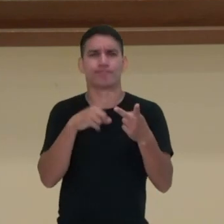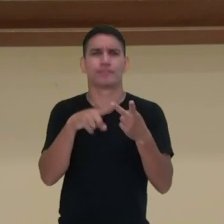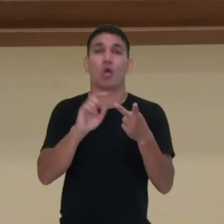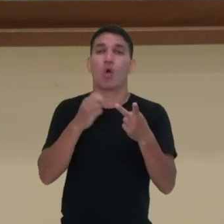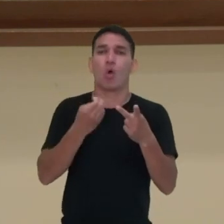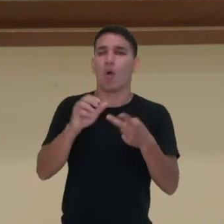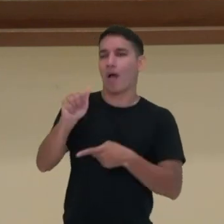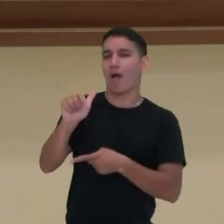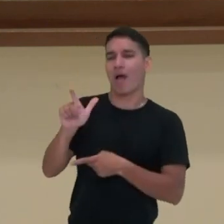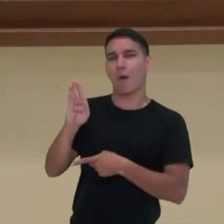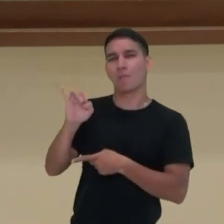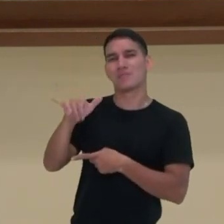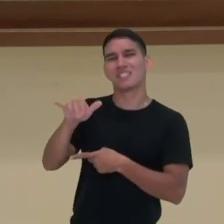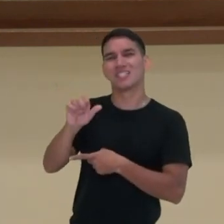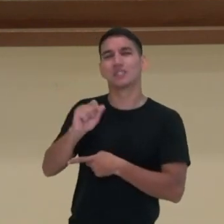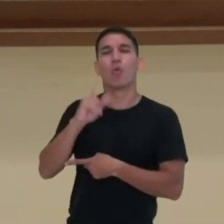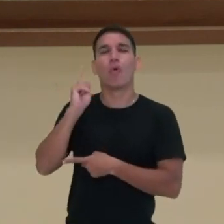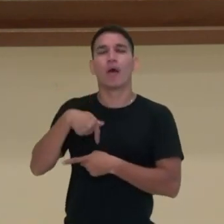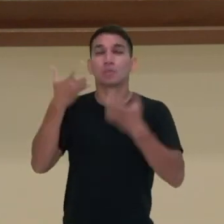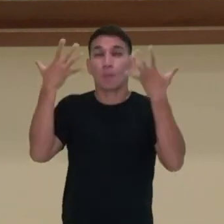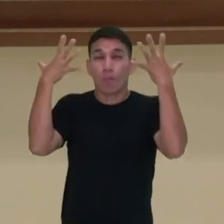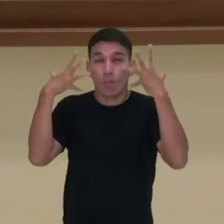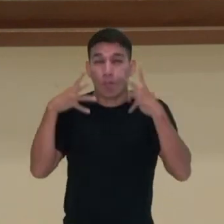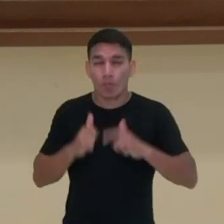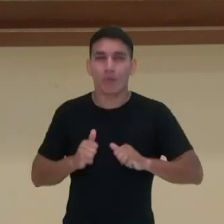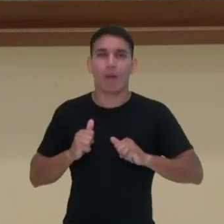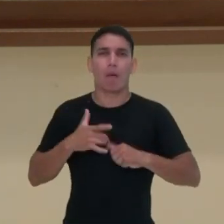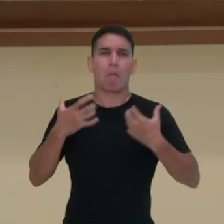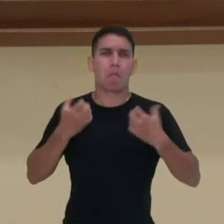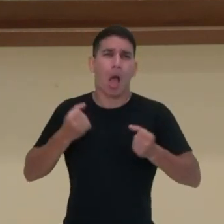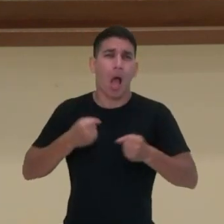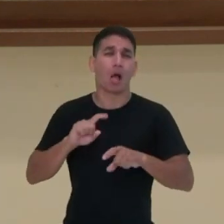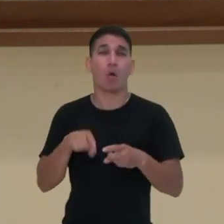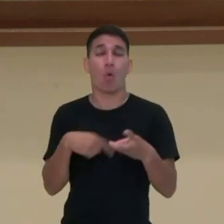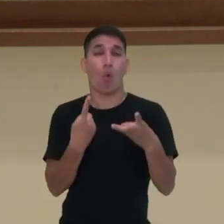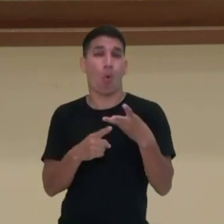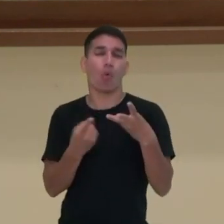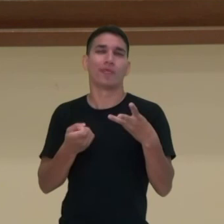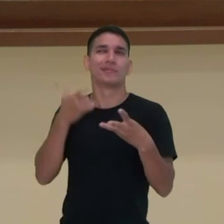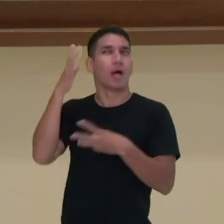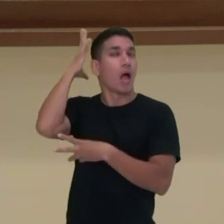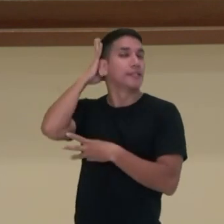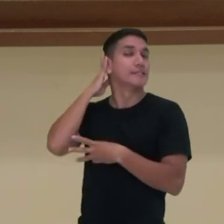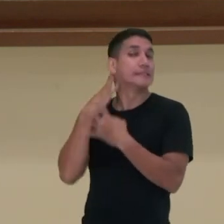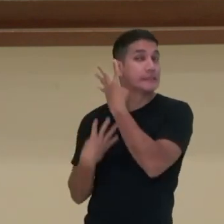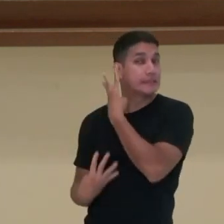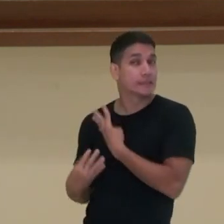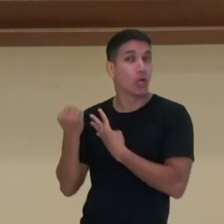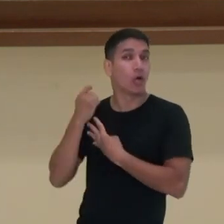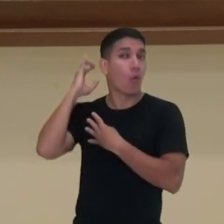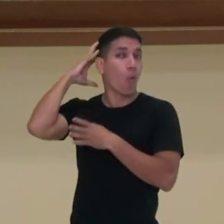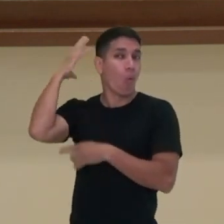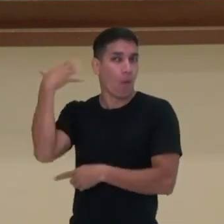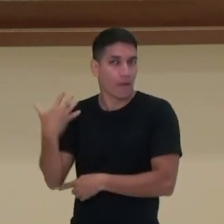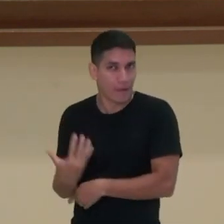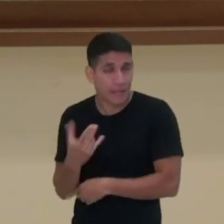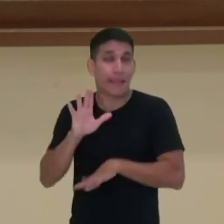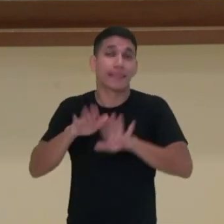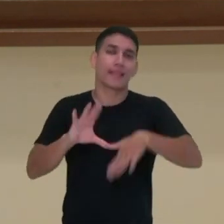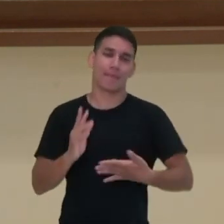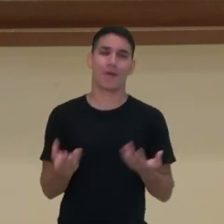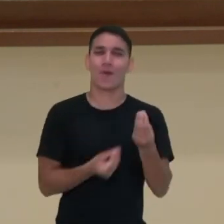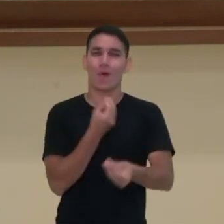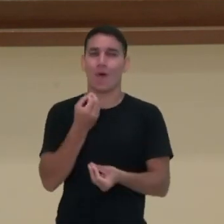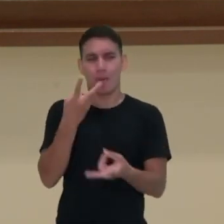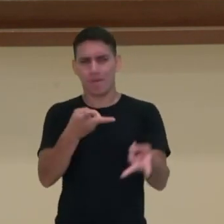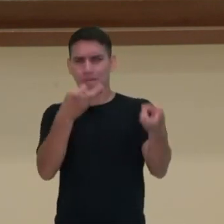família, cabelo liso, cabelo crespo, são características assim bem interessantes a serem vistas. Como a gente viu lá no início, presença